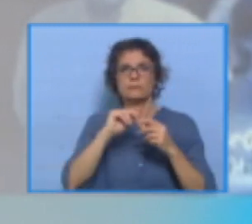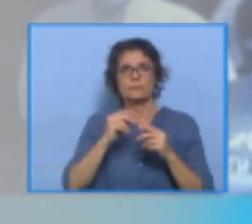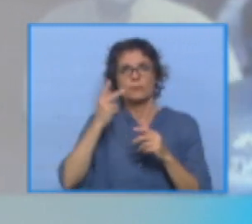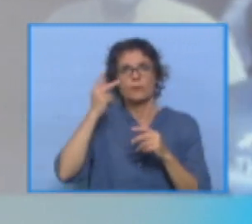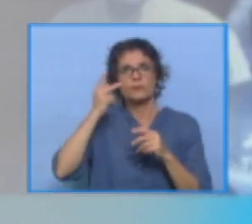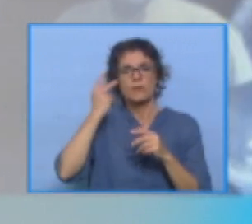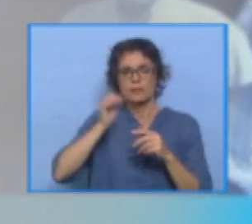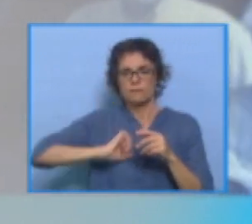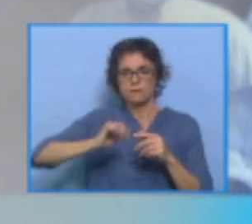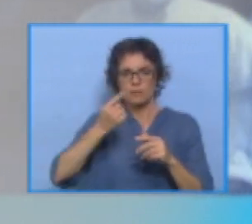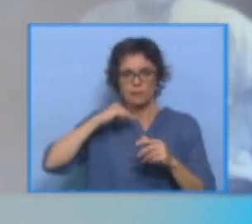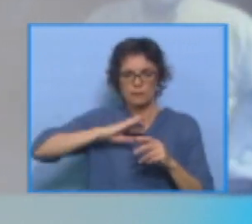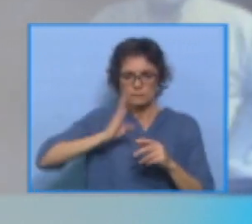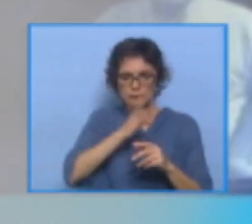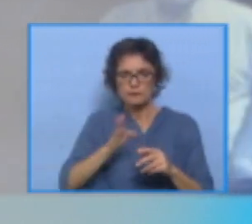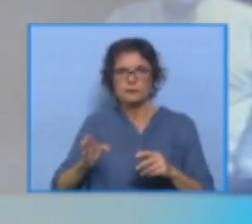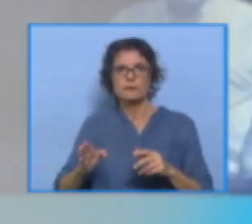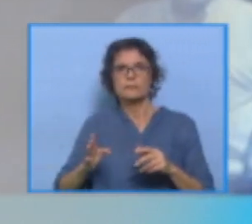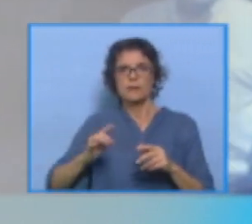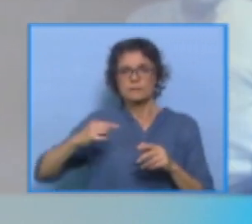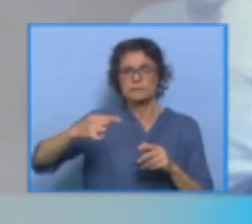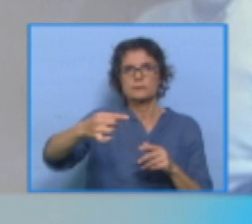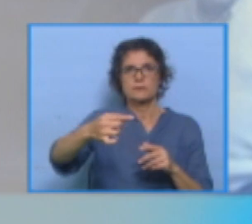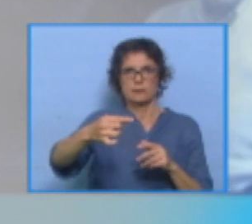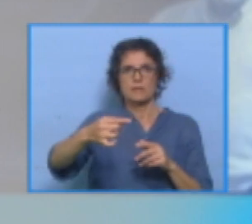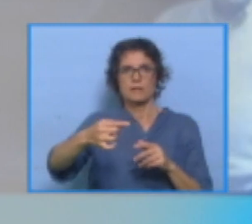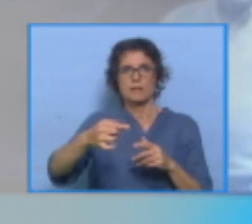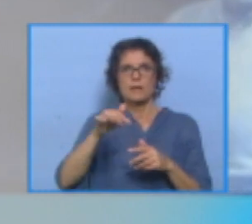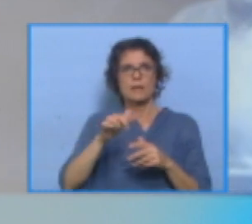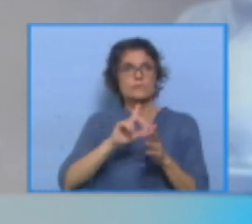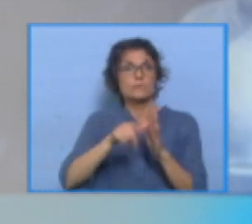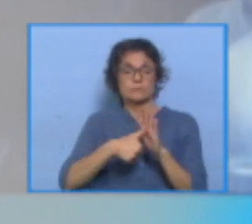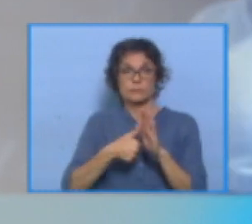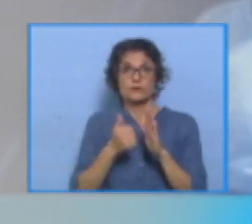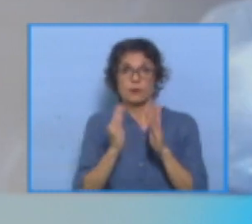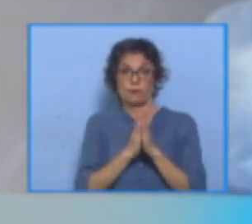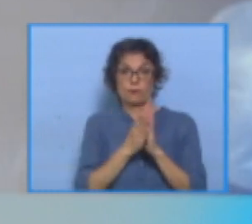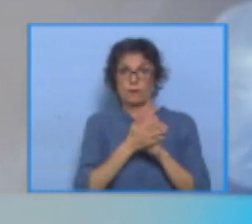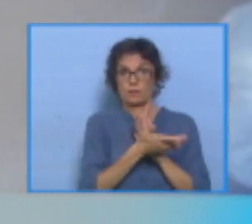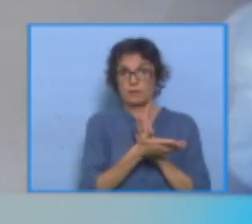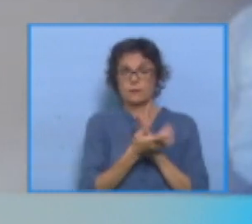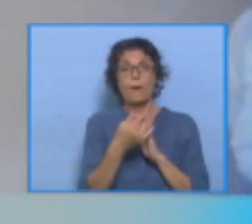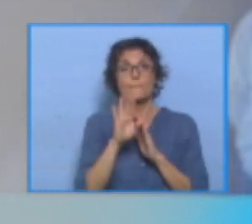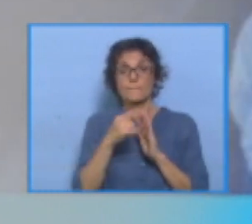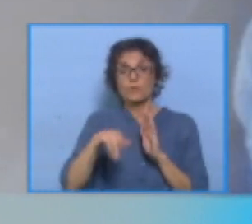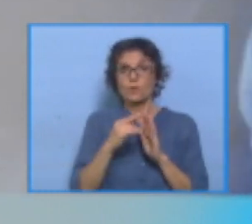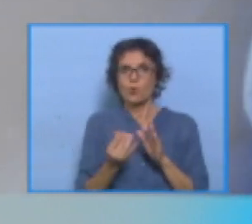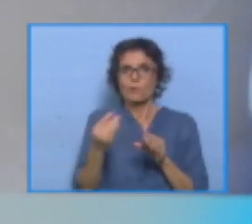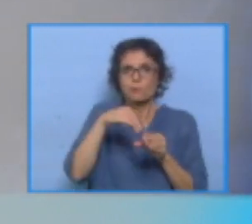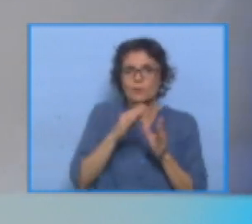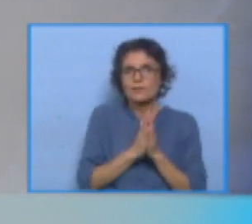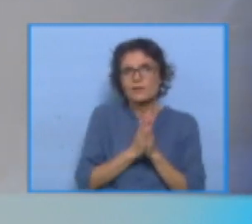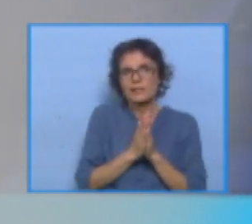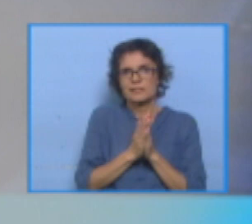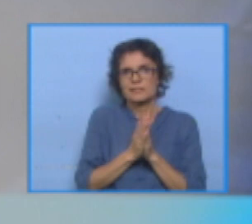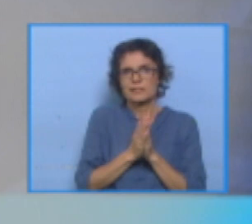vida. E o grande objetivo, e nós dizemos muitas vezes que isto é um projeto para a Igreja, nós fazendo parte da Igreja temos de ser